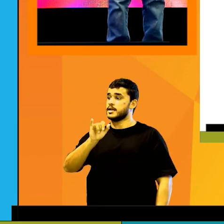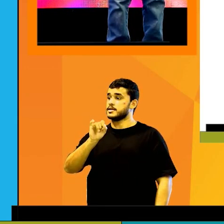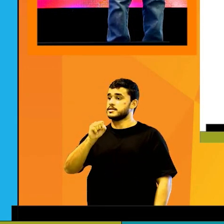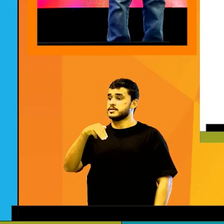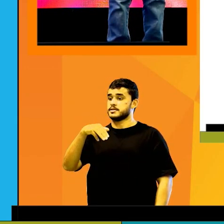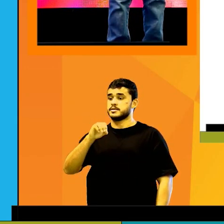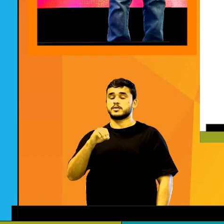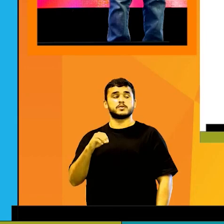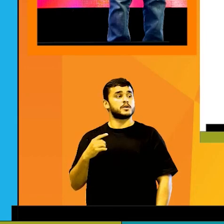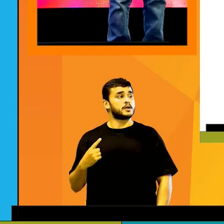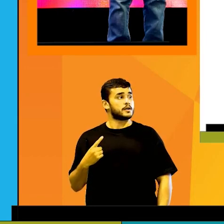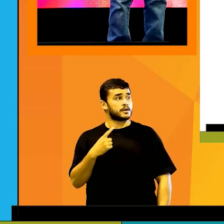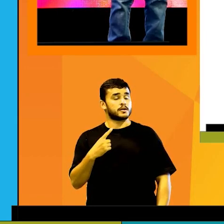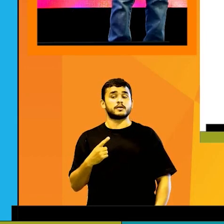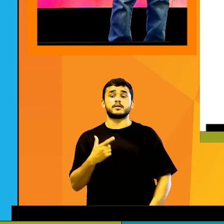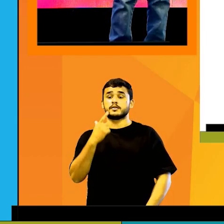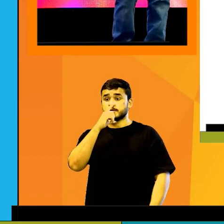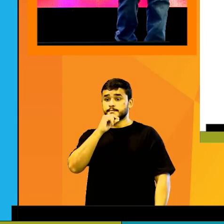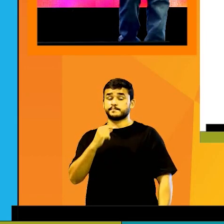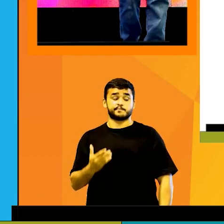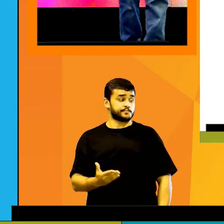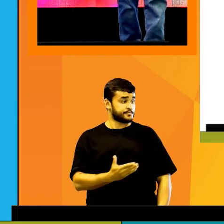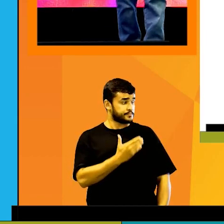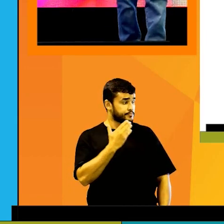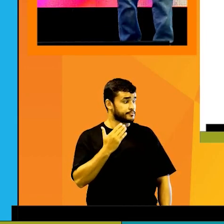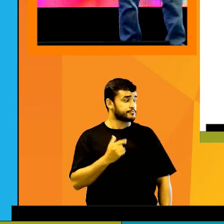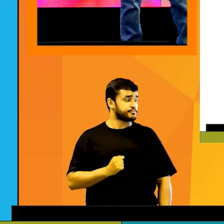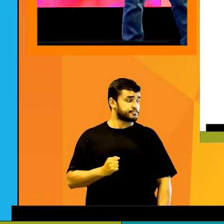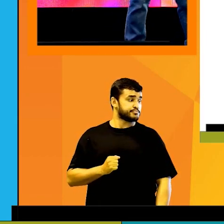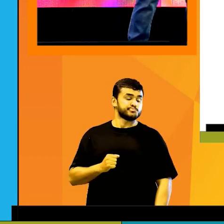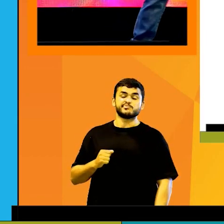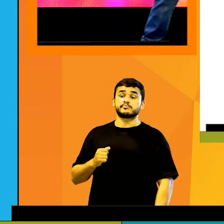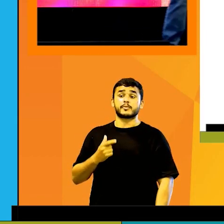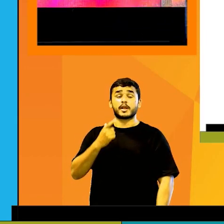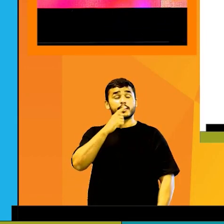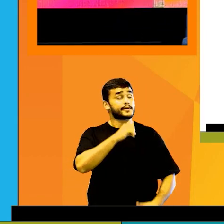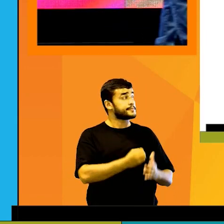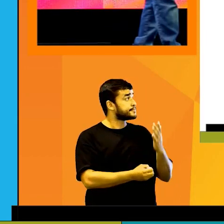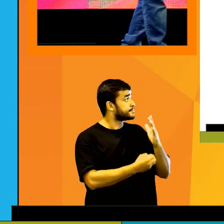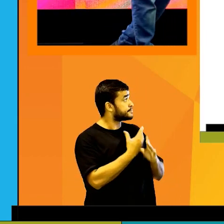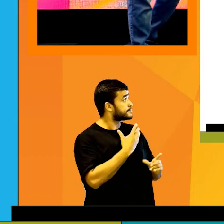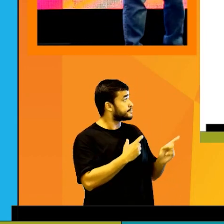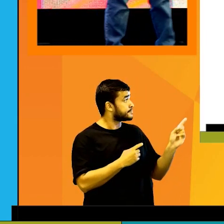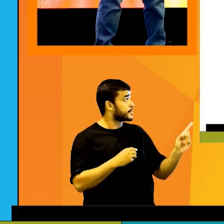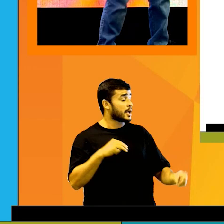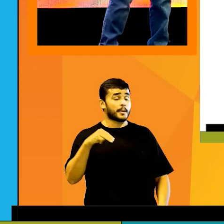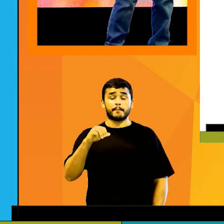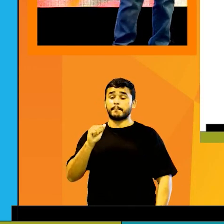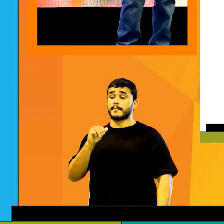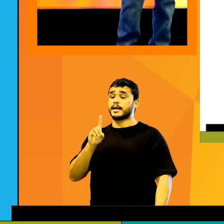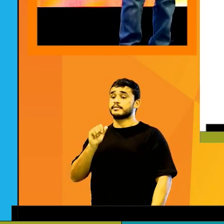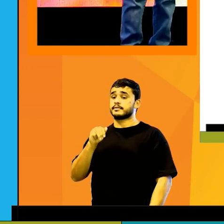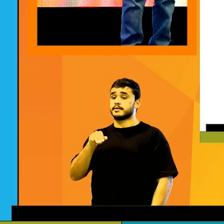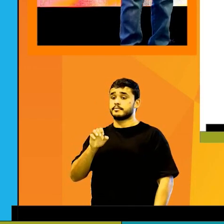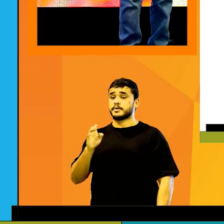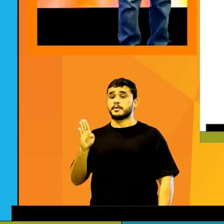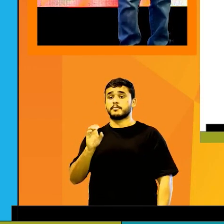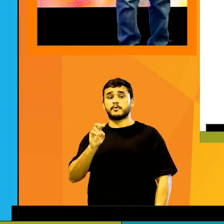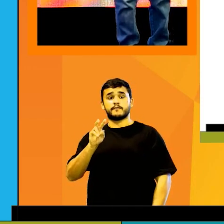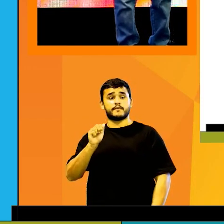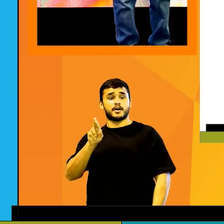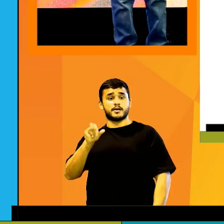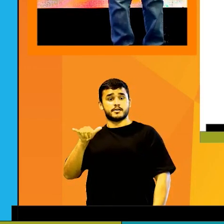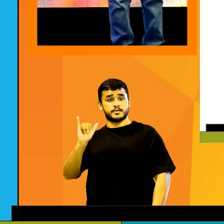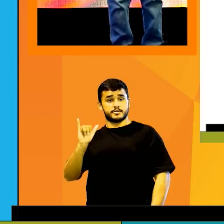um francês Gustave Flaubert. Madame Bovary iniciou o realismo francês. Memórias Póstumas de Machado